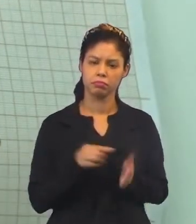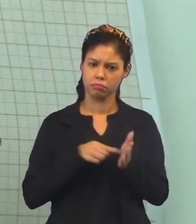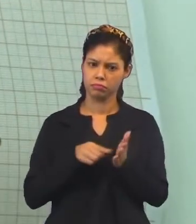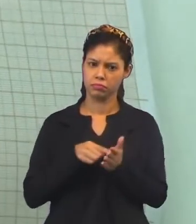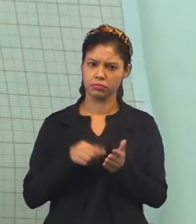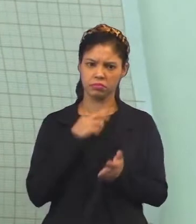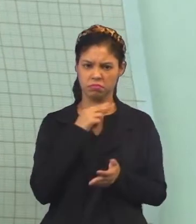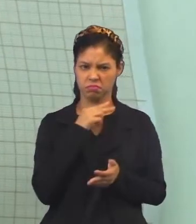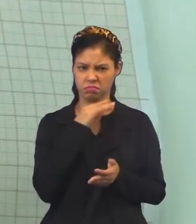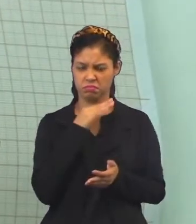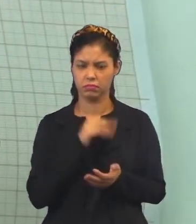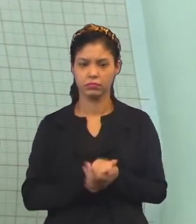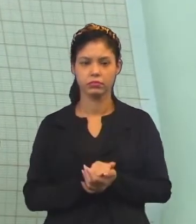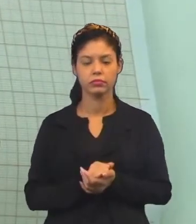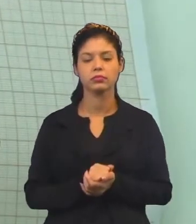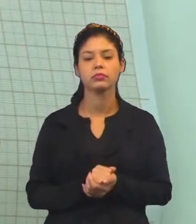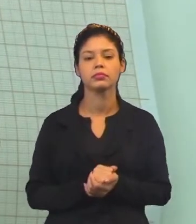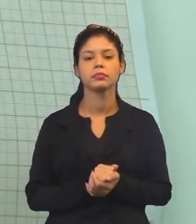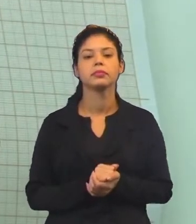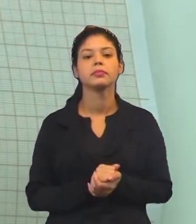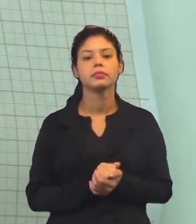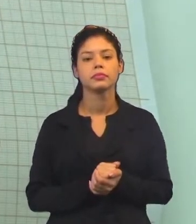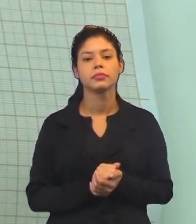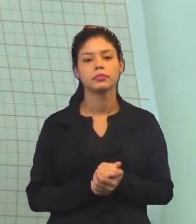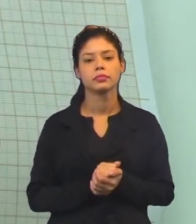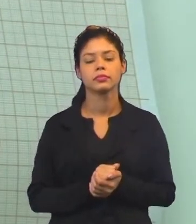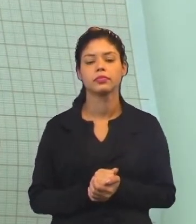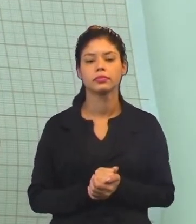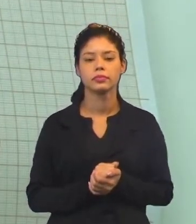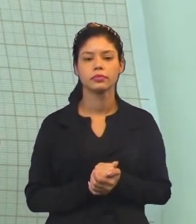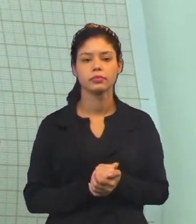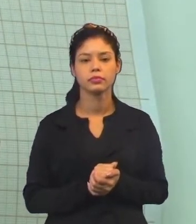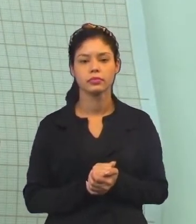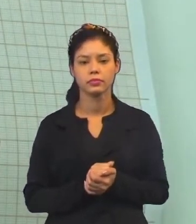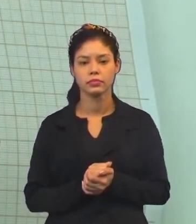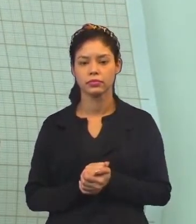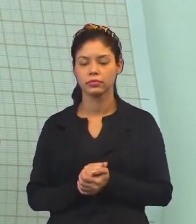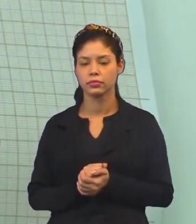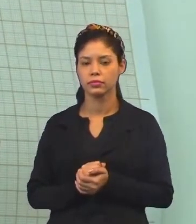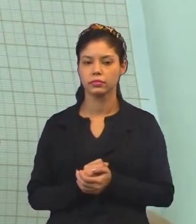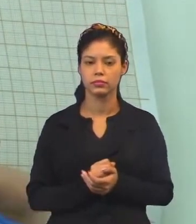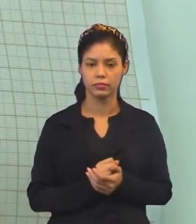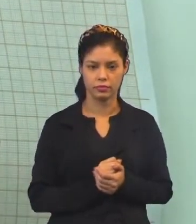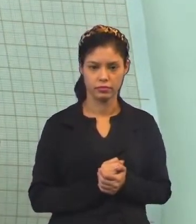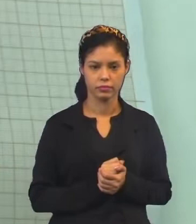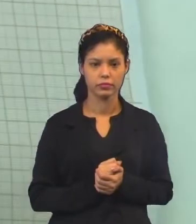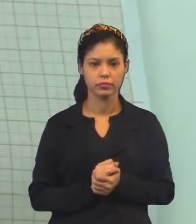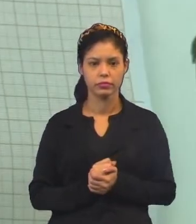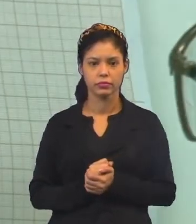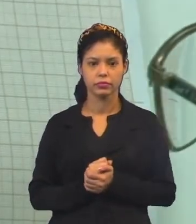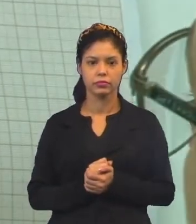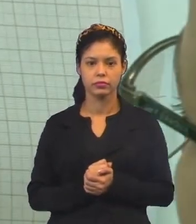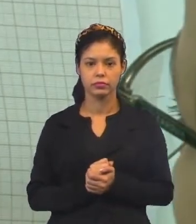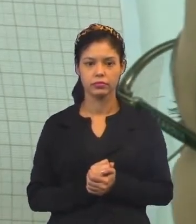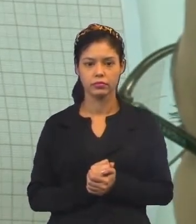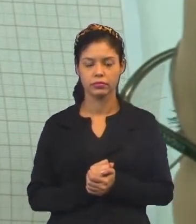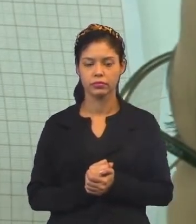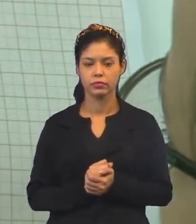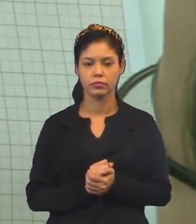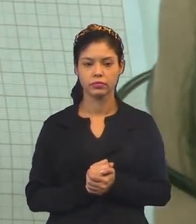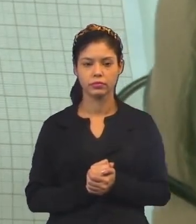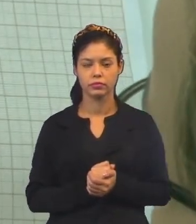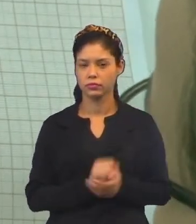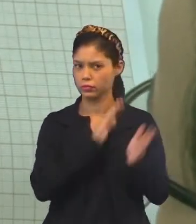tá um pouquinho tortinho. Mas vamos lá. Vamos contar com outra cor de pincel para ficar melhor. Olha só, eu vou